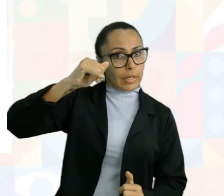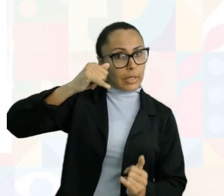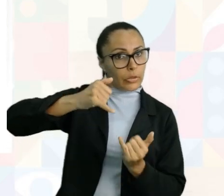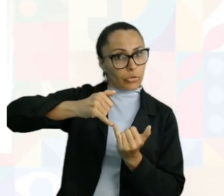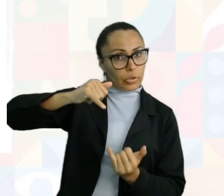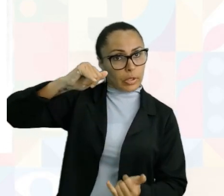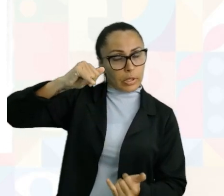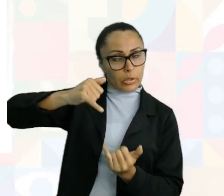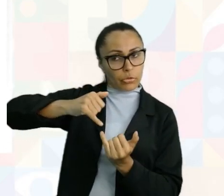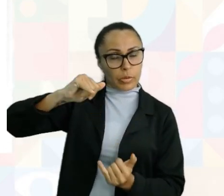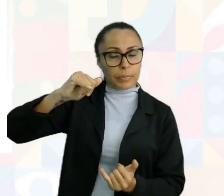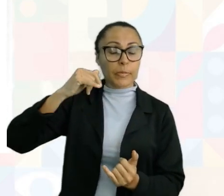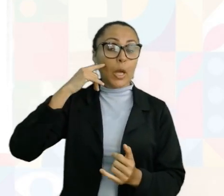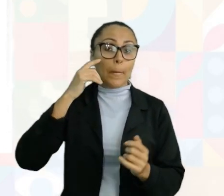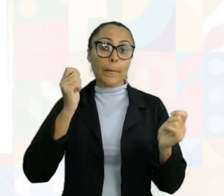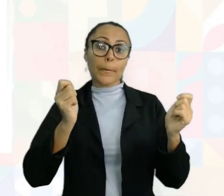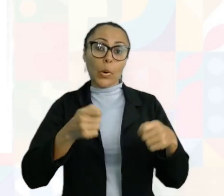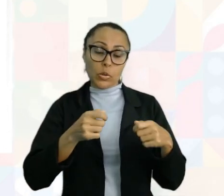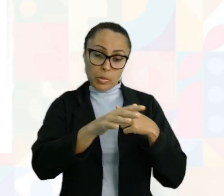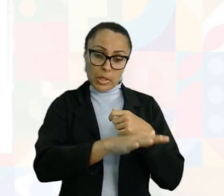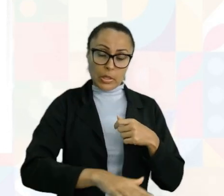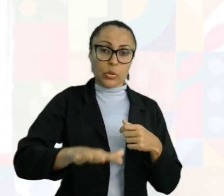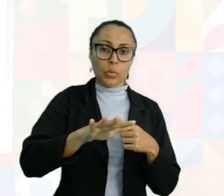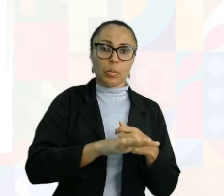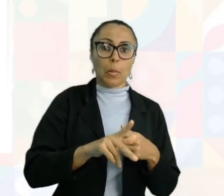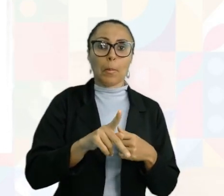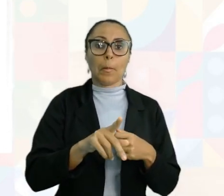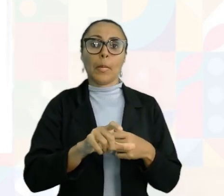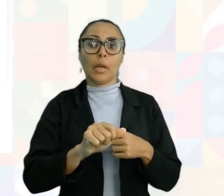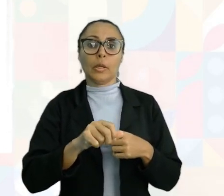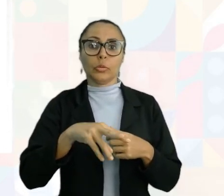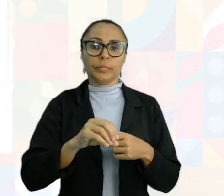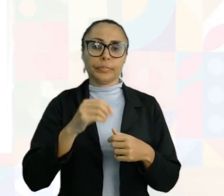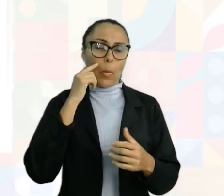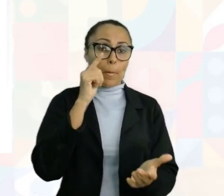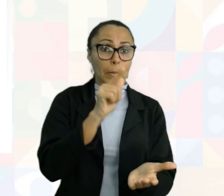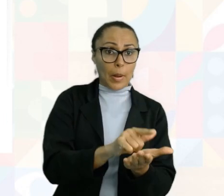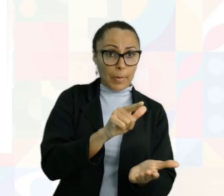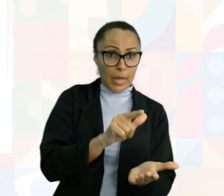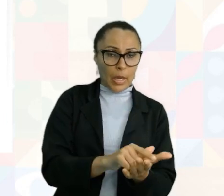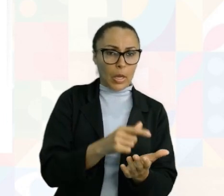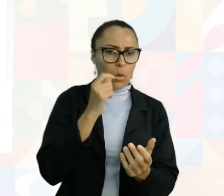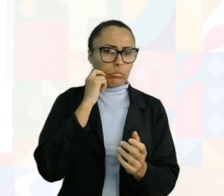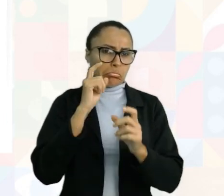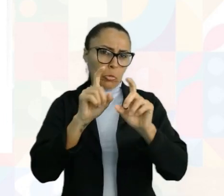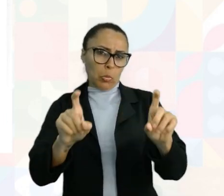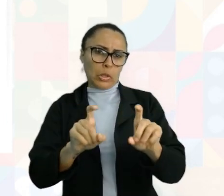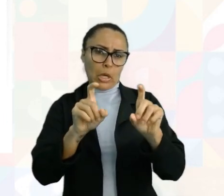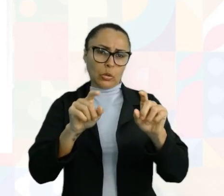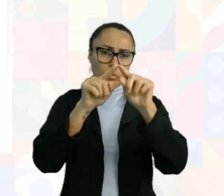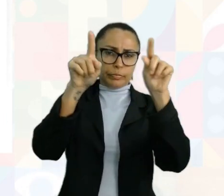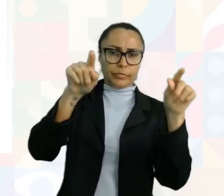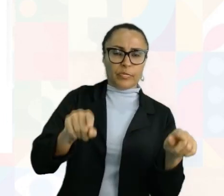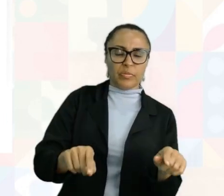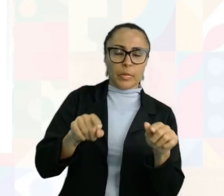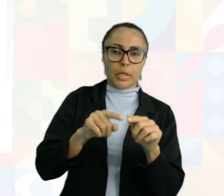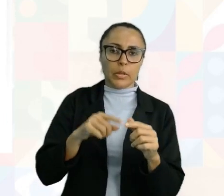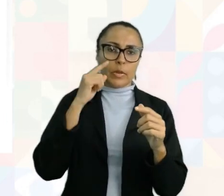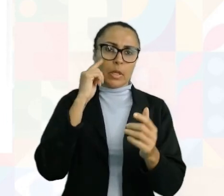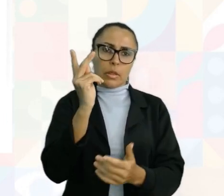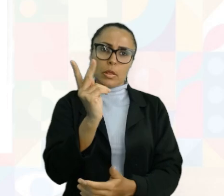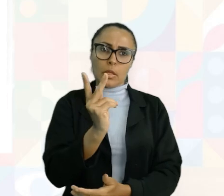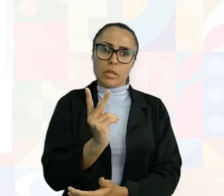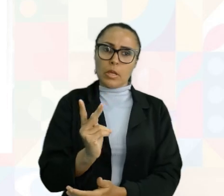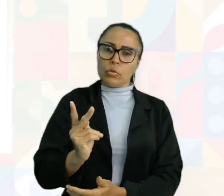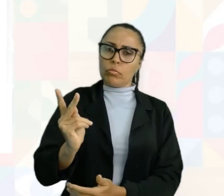tem a possibilidade no plano, né, o que é o plano? É uma folha de papel, é uma tela de computador, de fazer desenhos bidimensionais